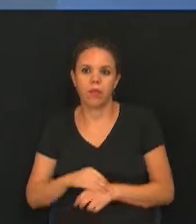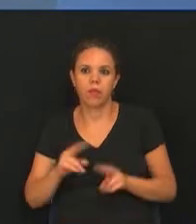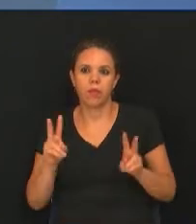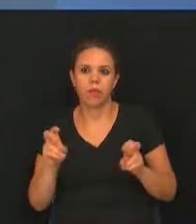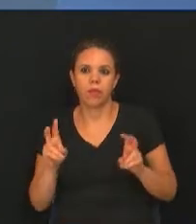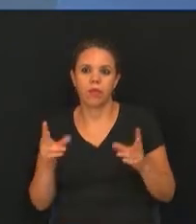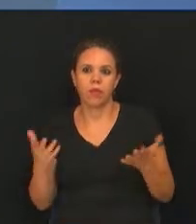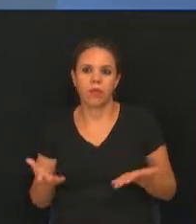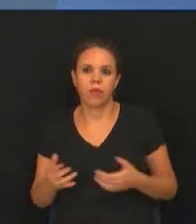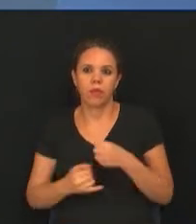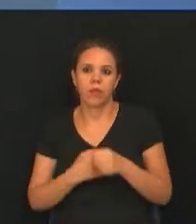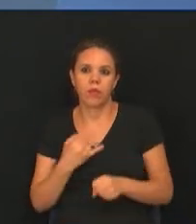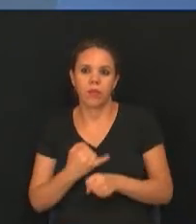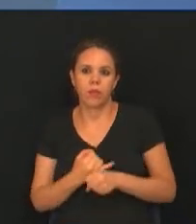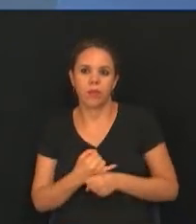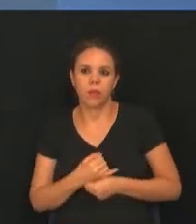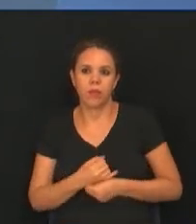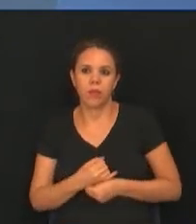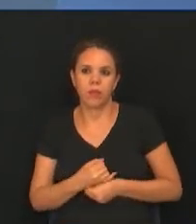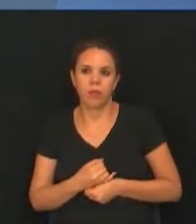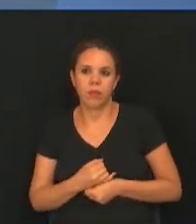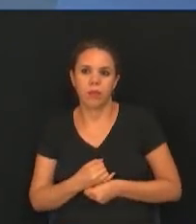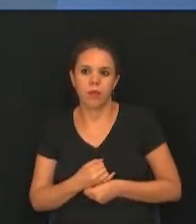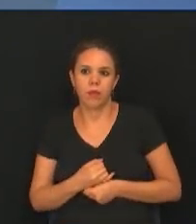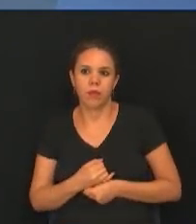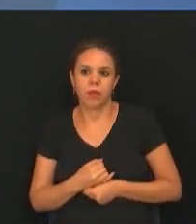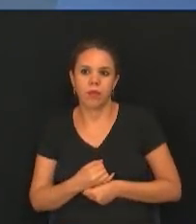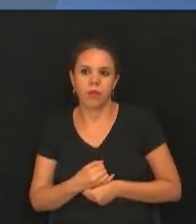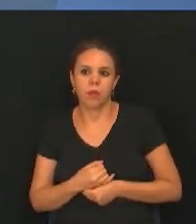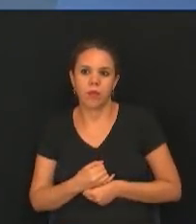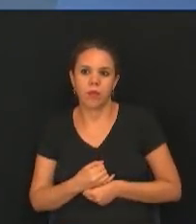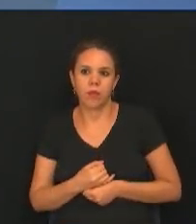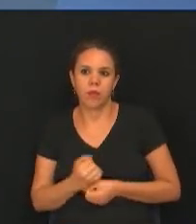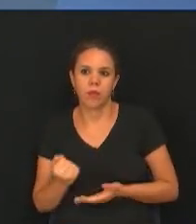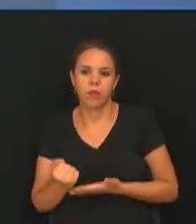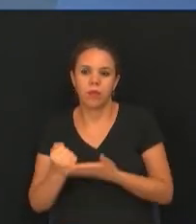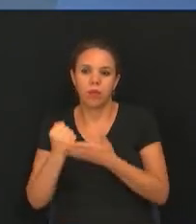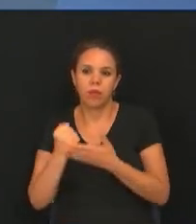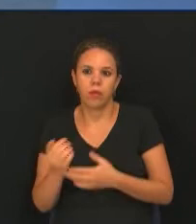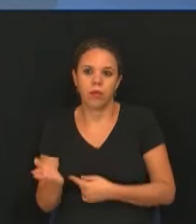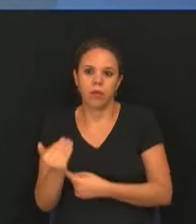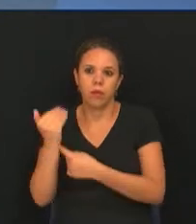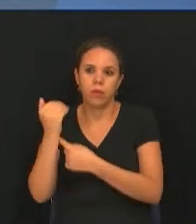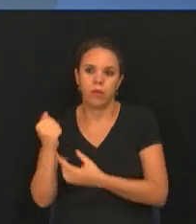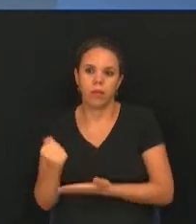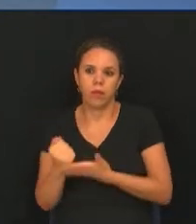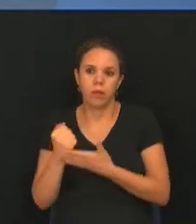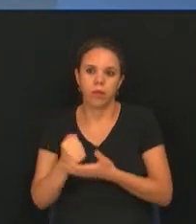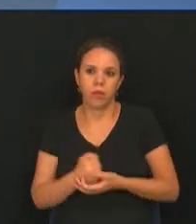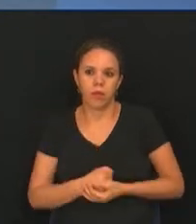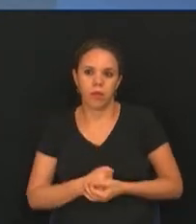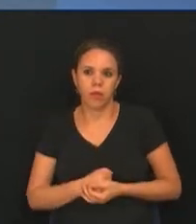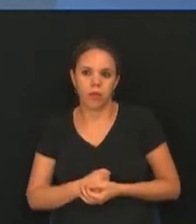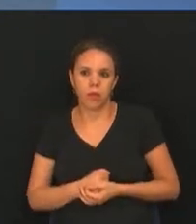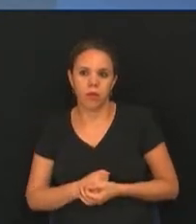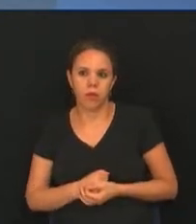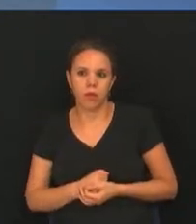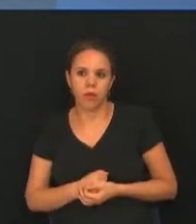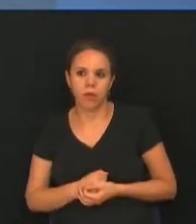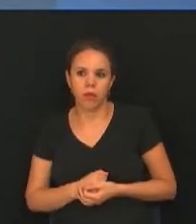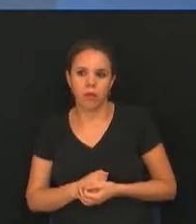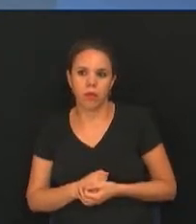tudo virtualmente. Então, esse é o grande contribuição que a tecnologia nos proporciona hoje em